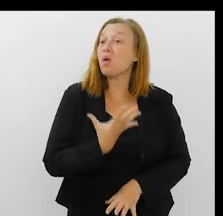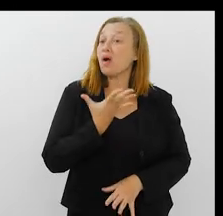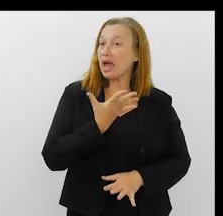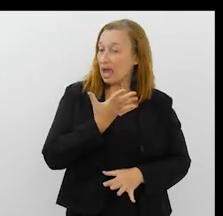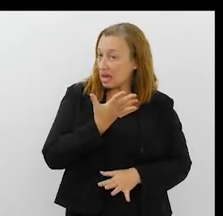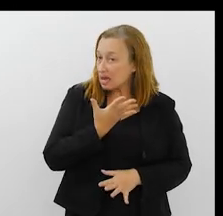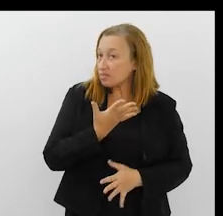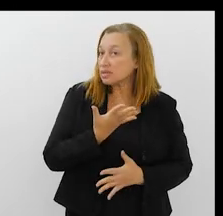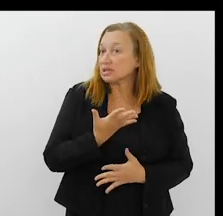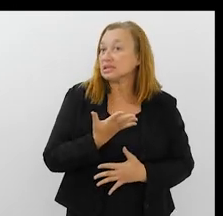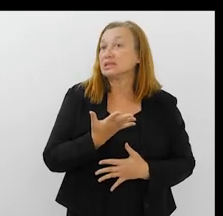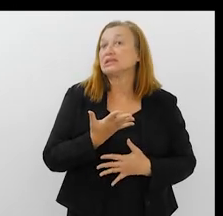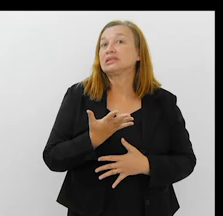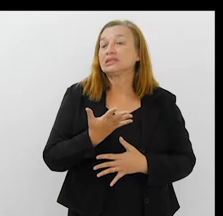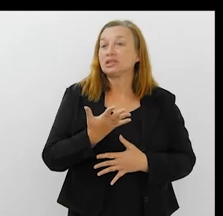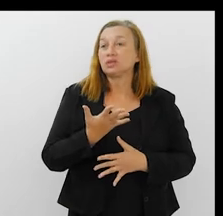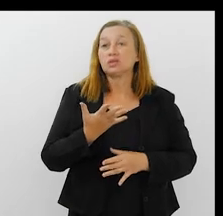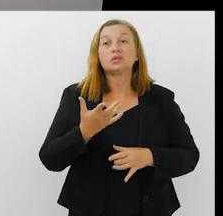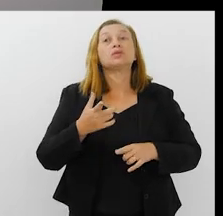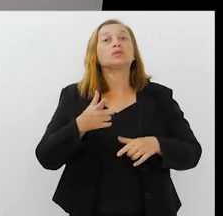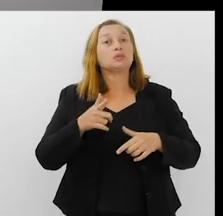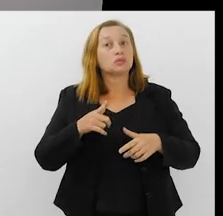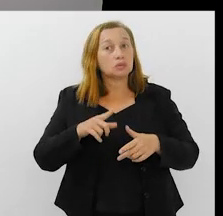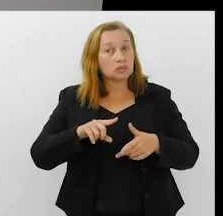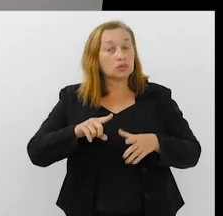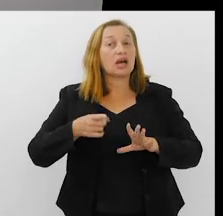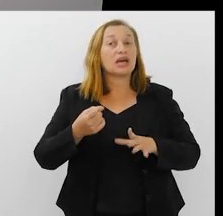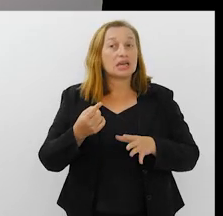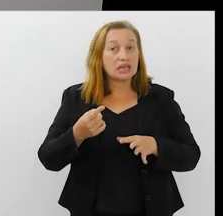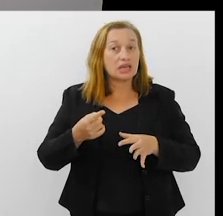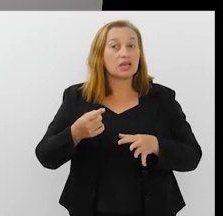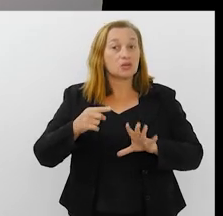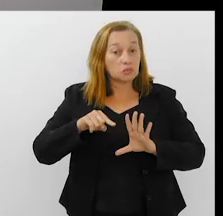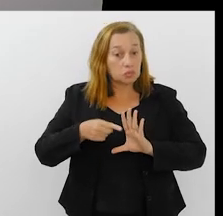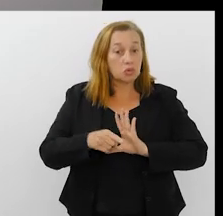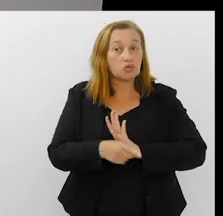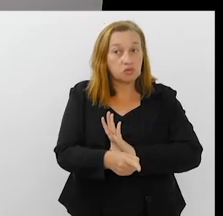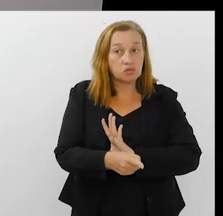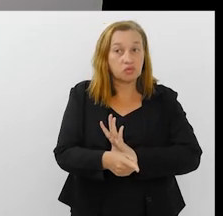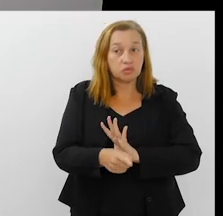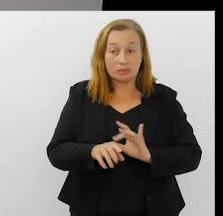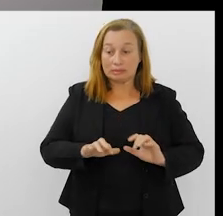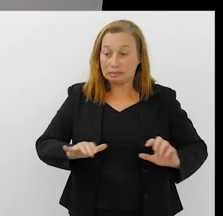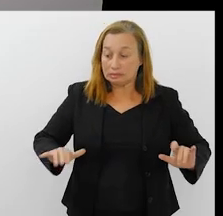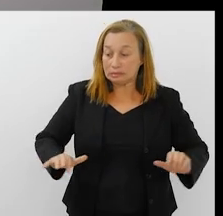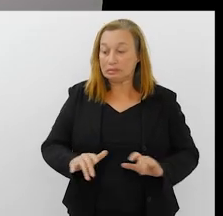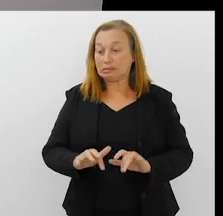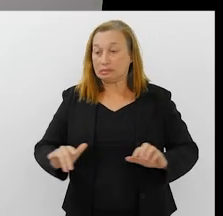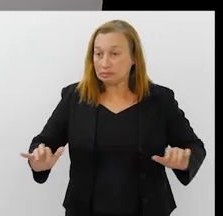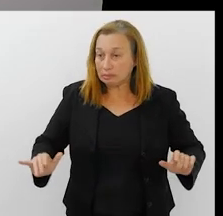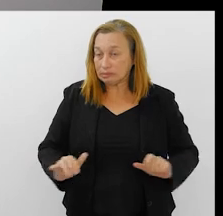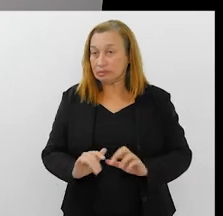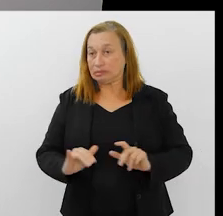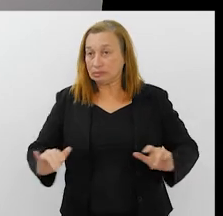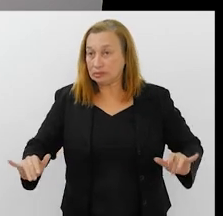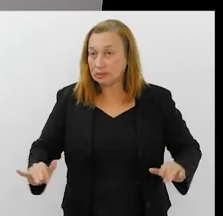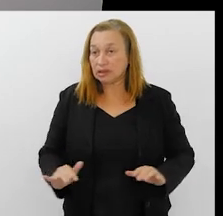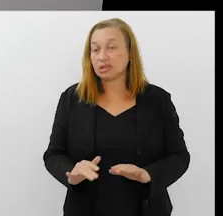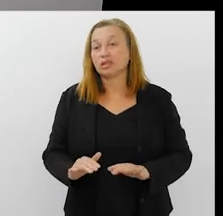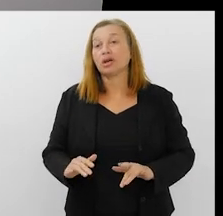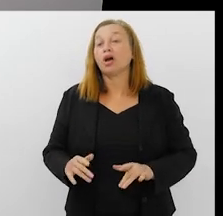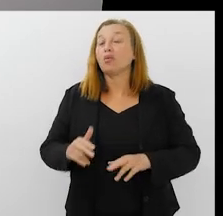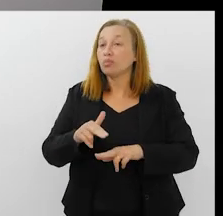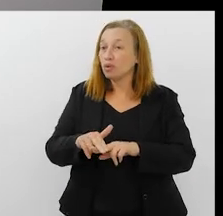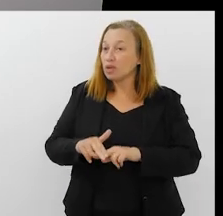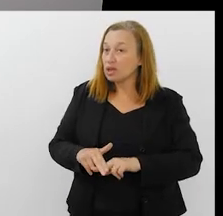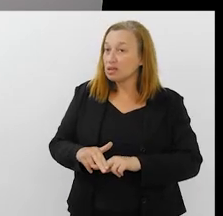singelo, que aí, meu filho, você tem que ter 10 dedos em cada mão. Por isso que a Mindinha reclamava, ele botava